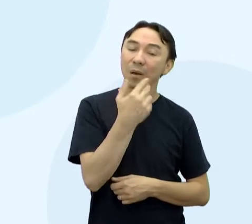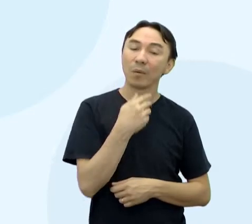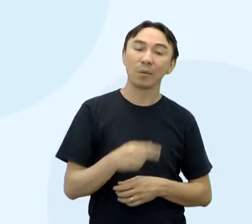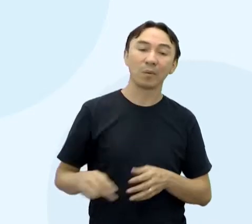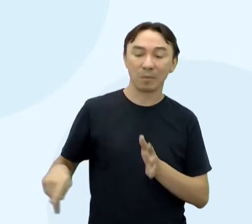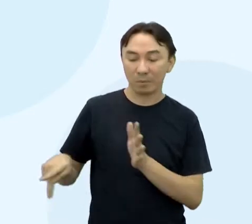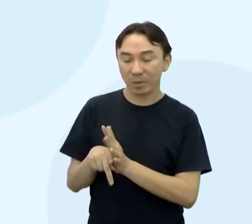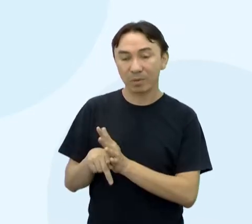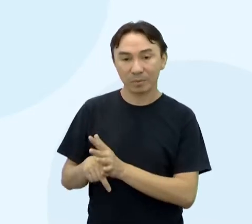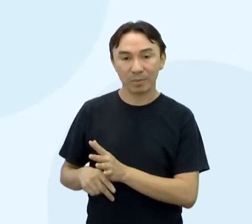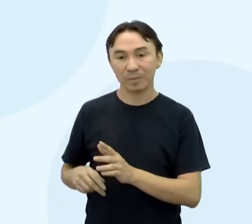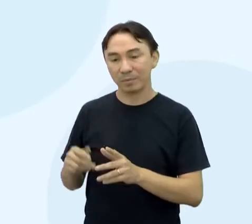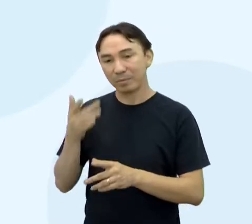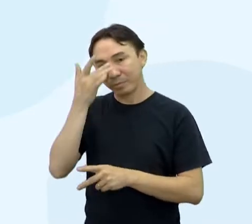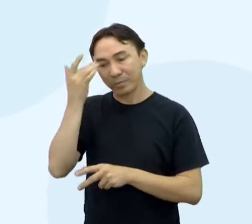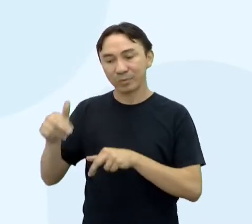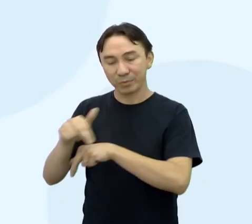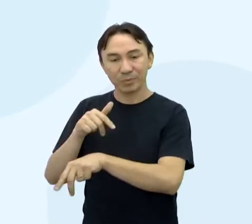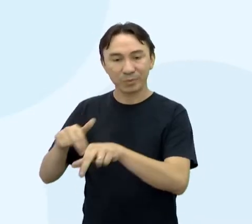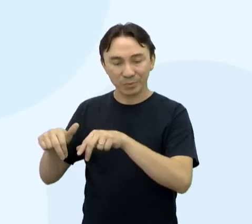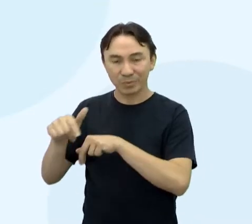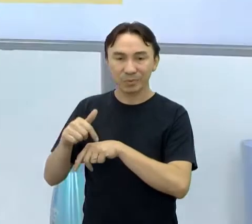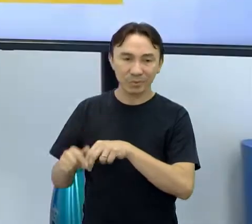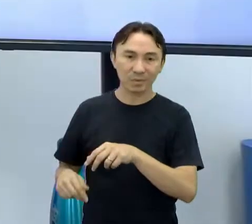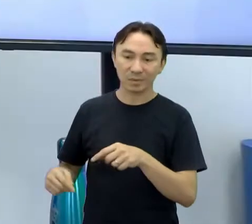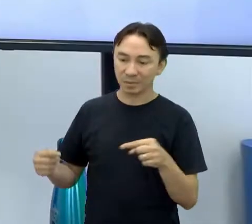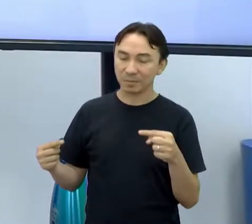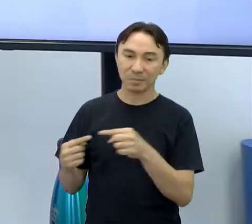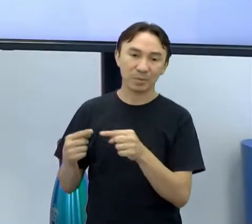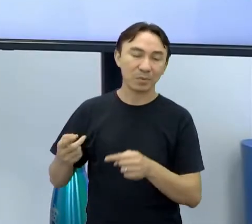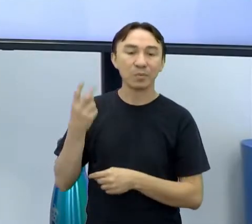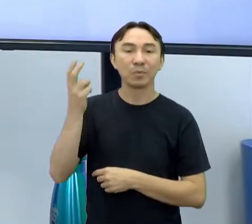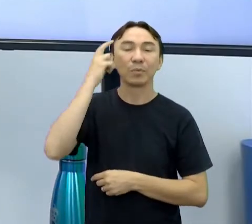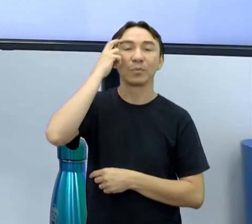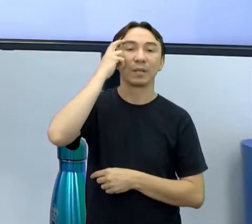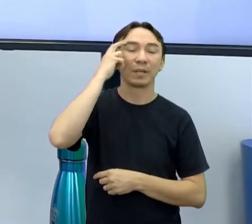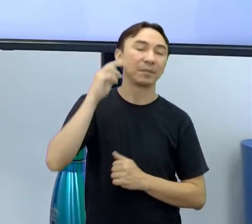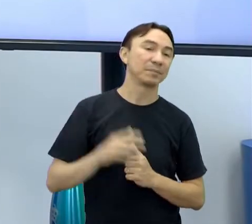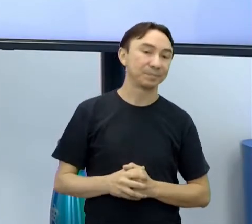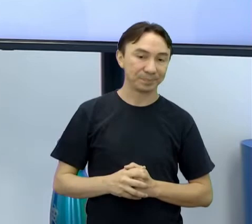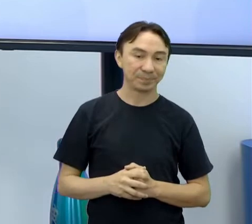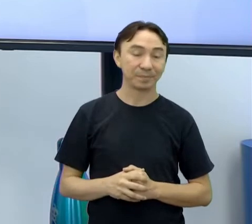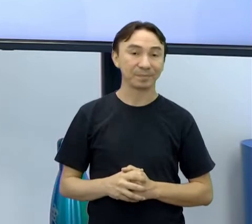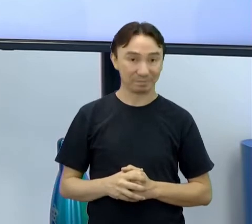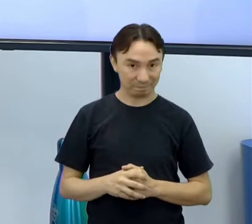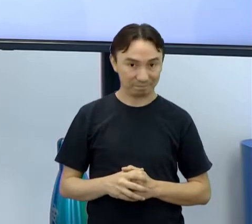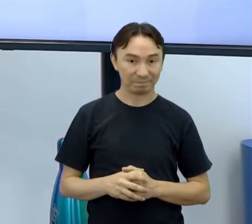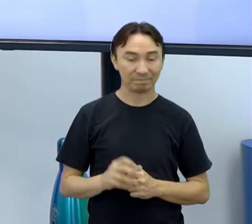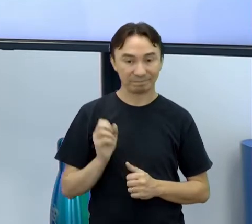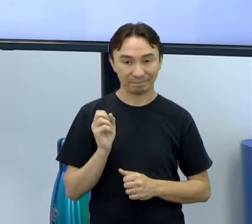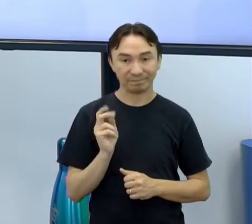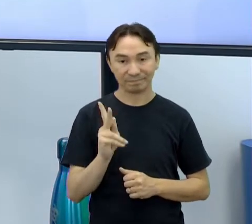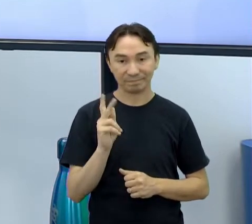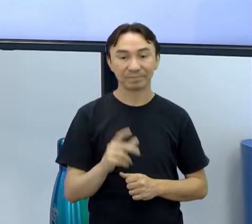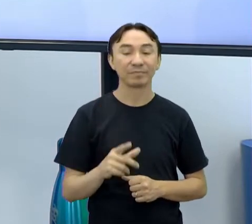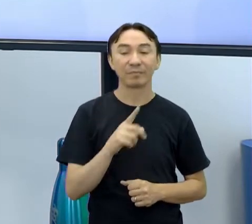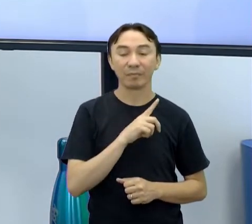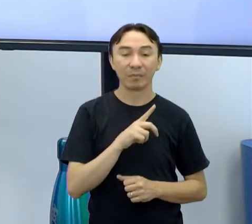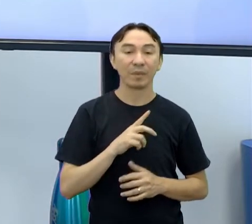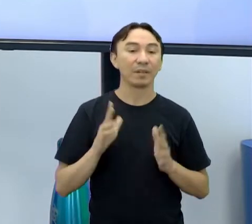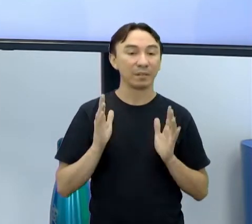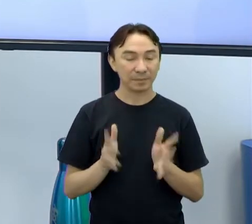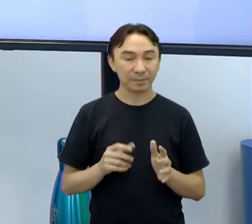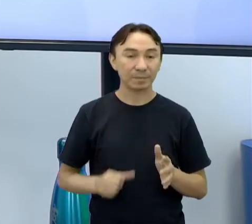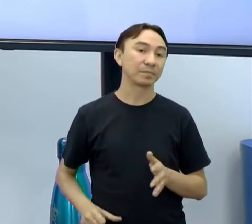com a cultura, tá bom? Então, ficam aí os créditos. E temos já a primeira citação que eu retirei